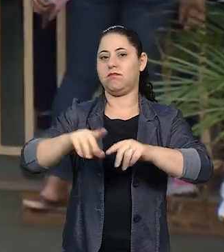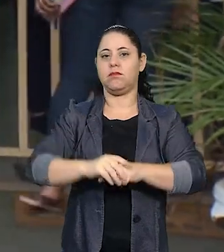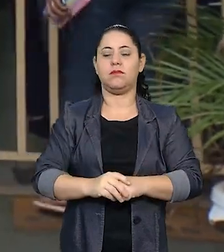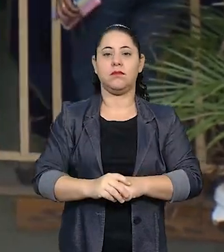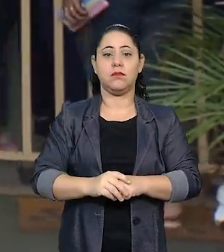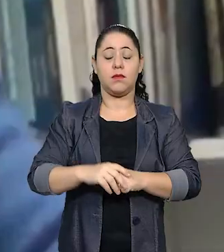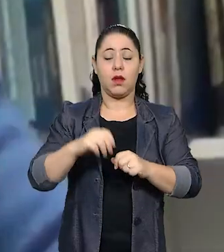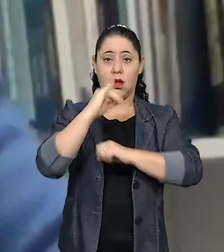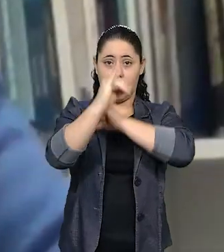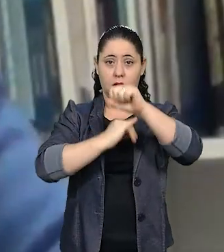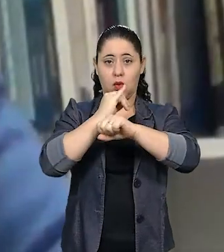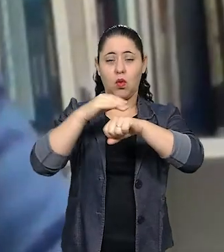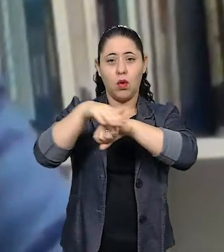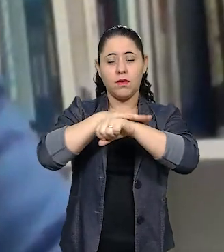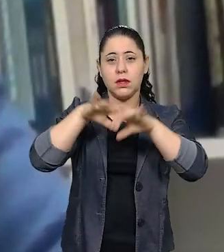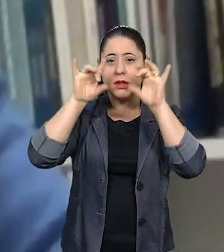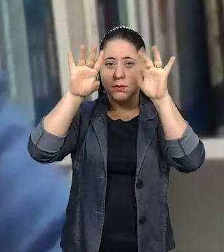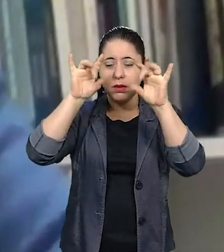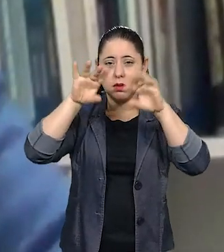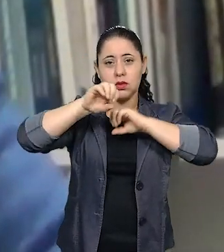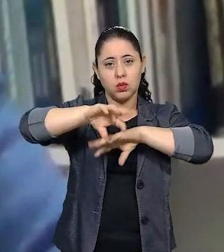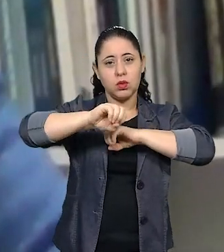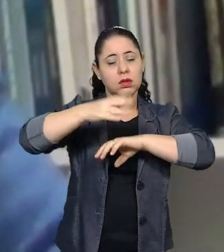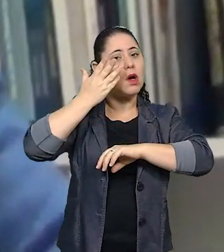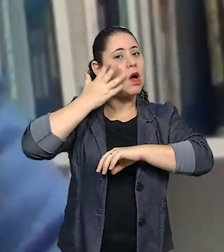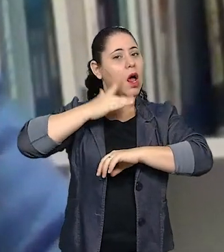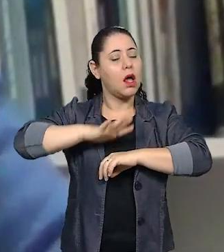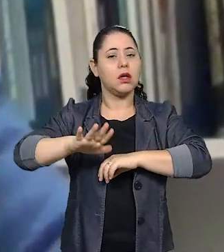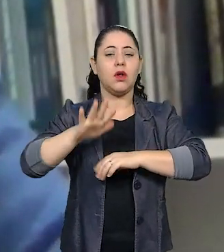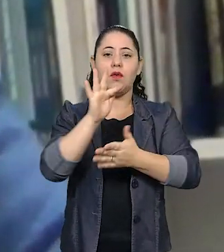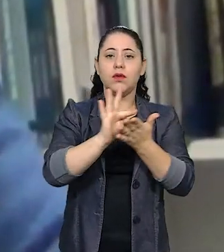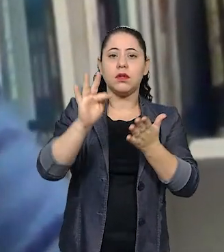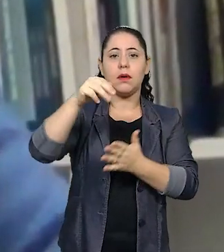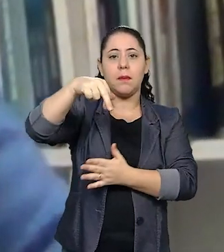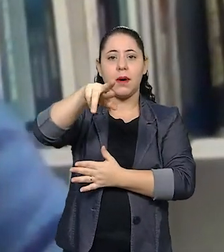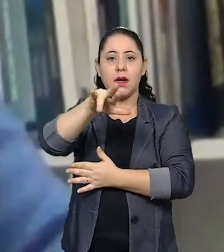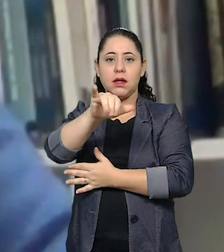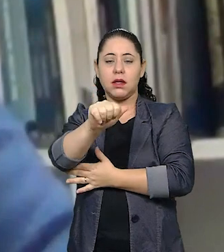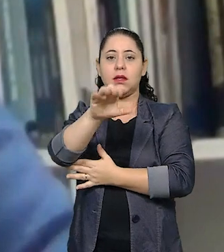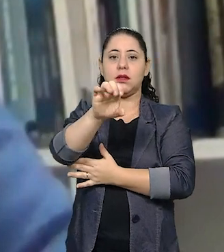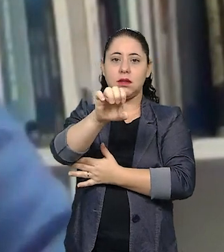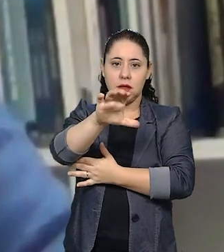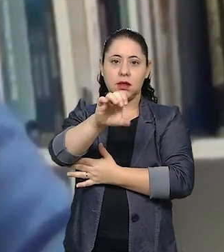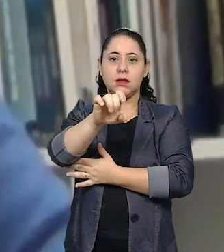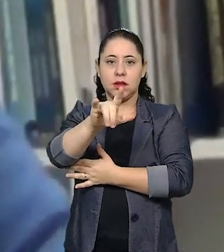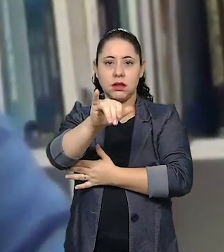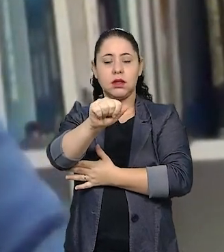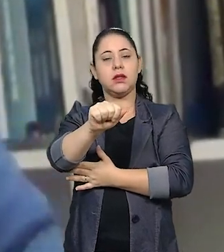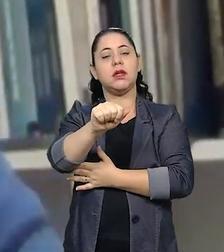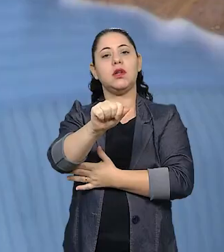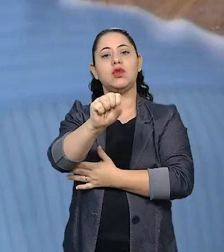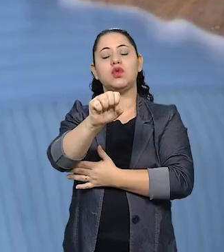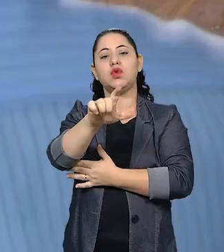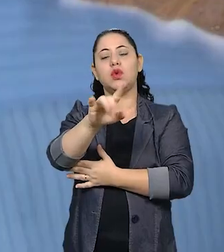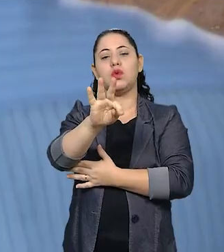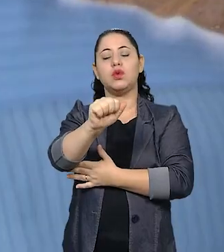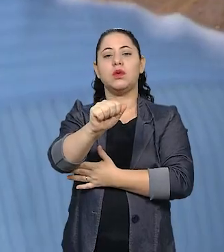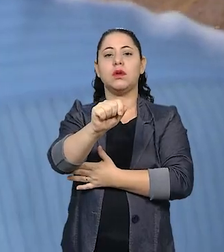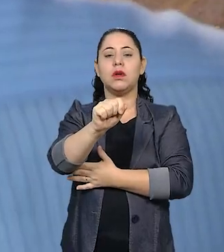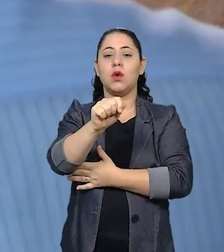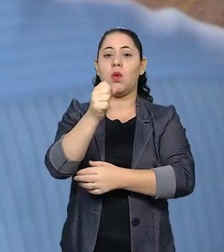que reforça a necessidade de creches públicas, porque todo mundo sabe que na prática não é bem assim. Pela internet, conversamos